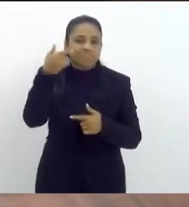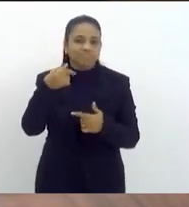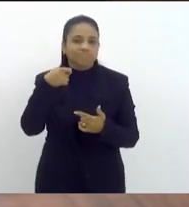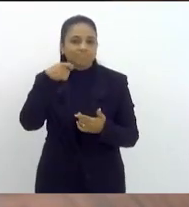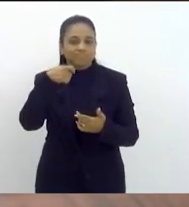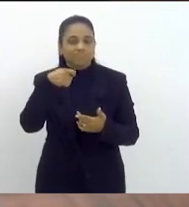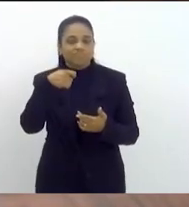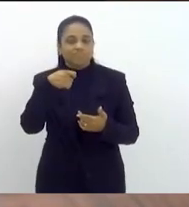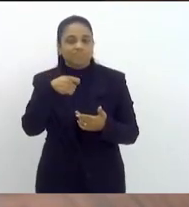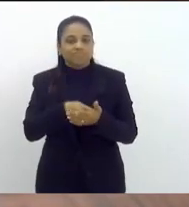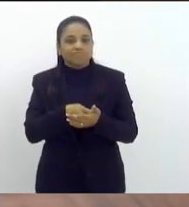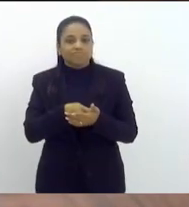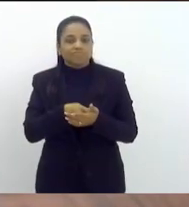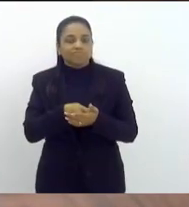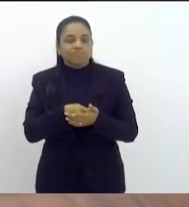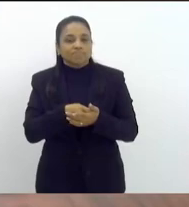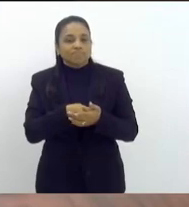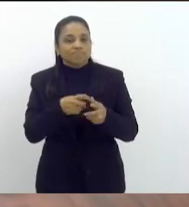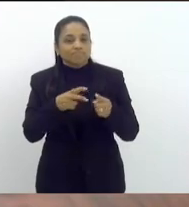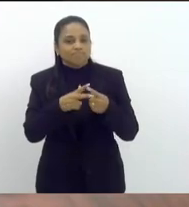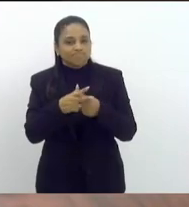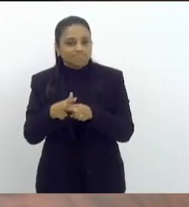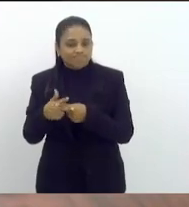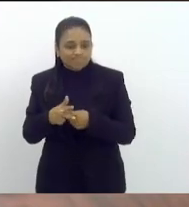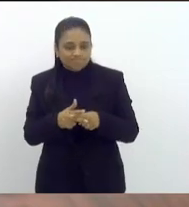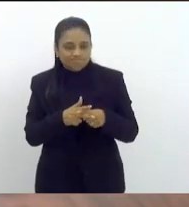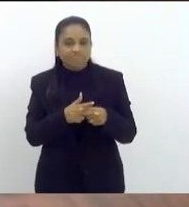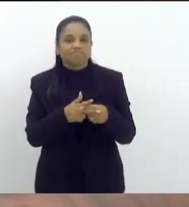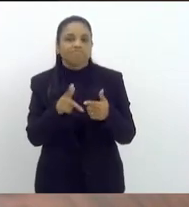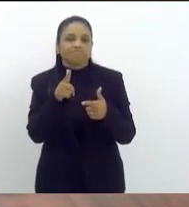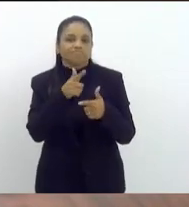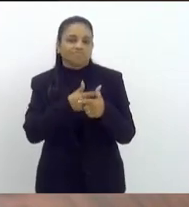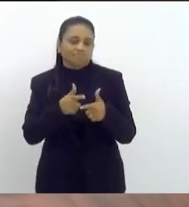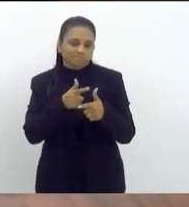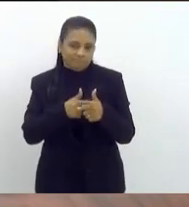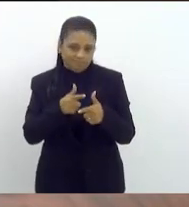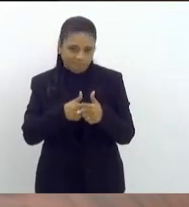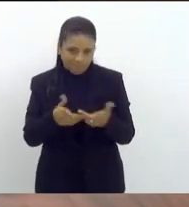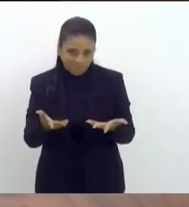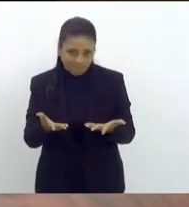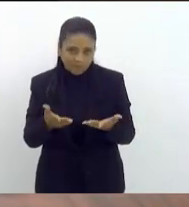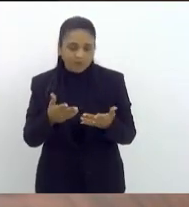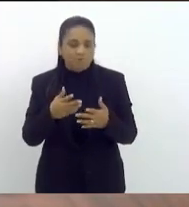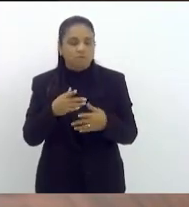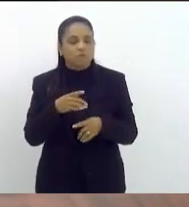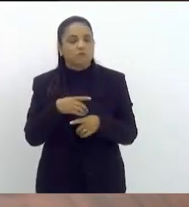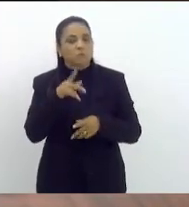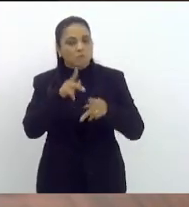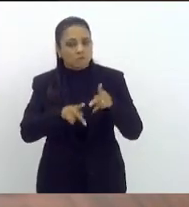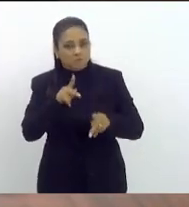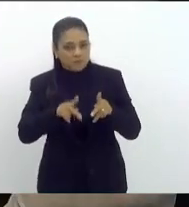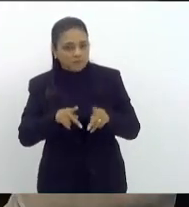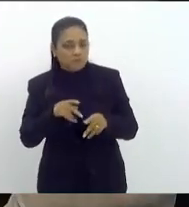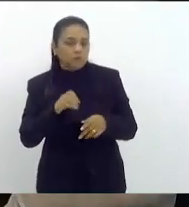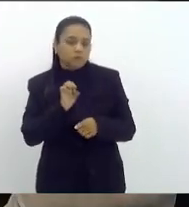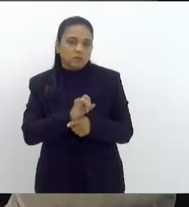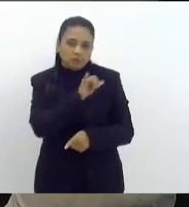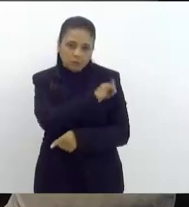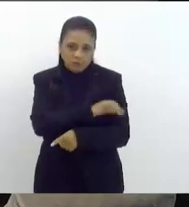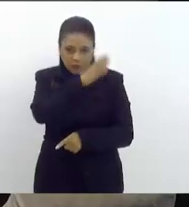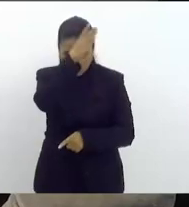reparar esse dano tão ruim para todos os consumidores do nosso estado muito obrigado presidente